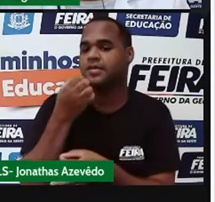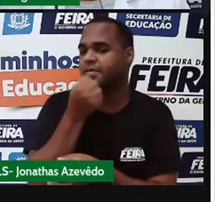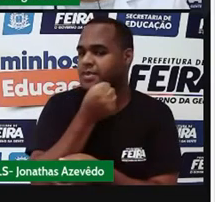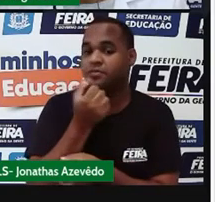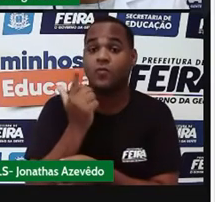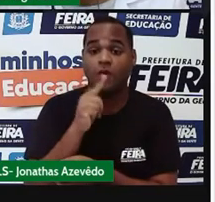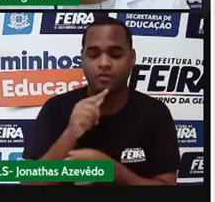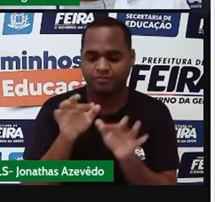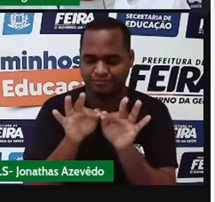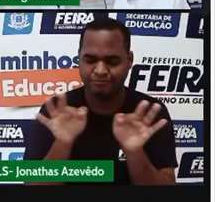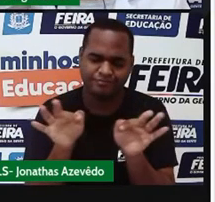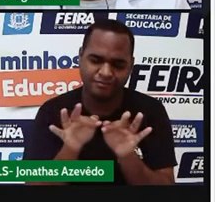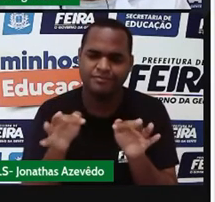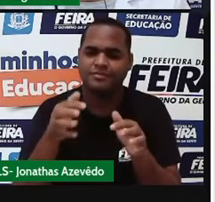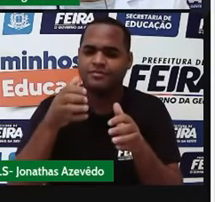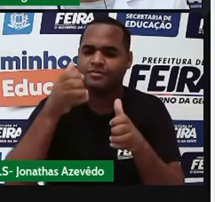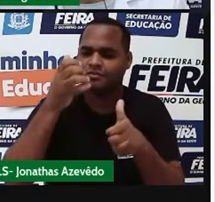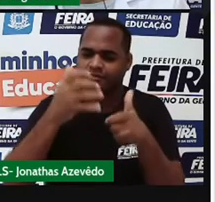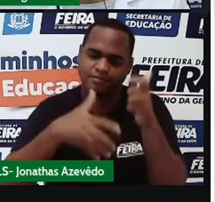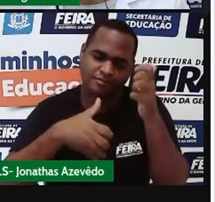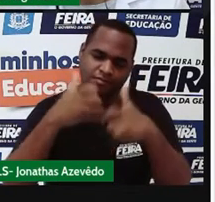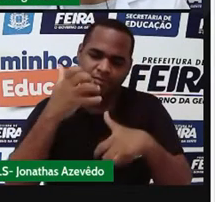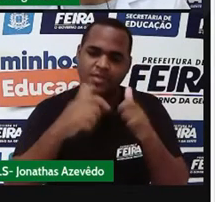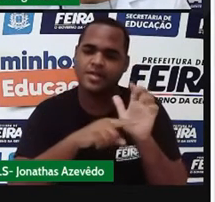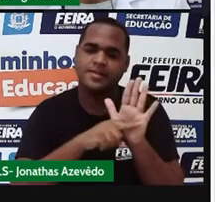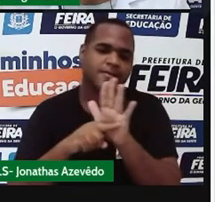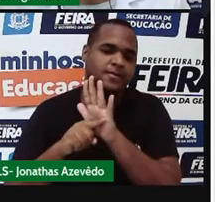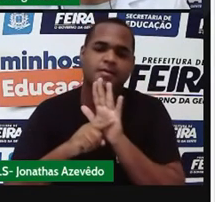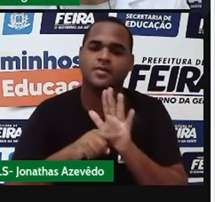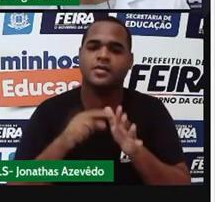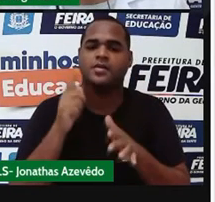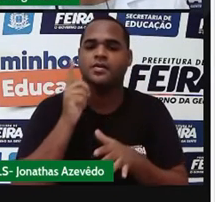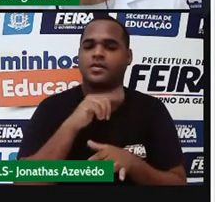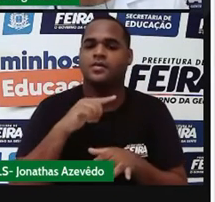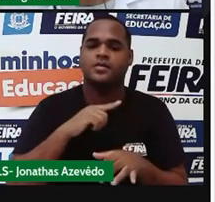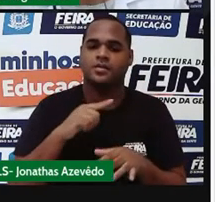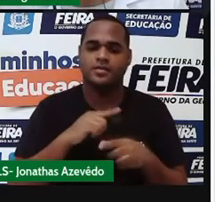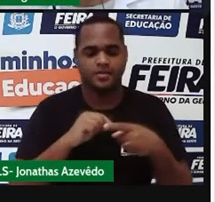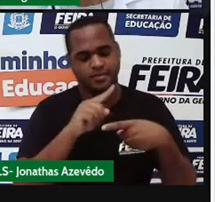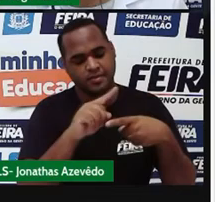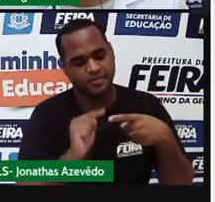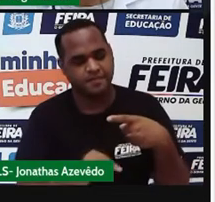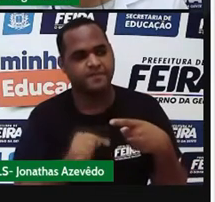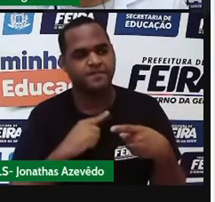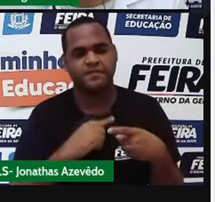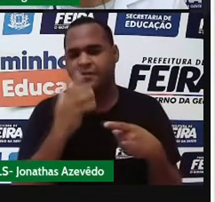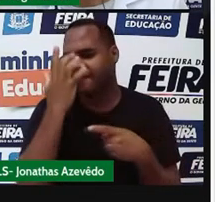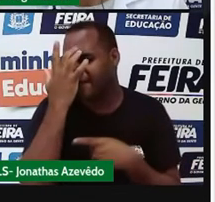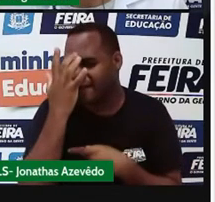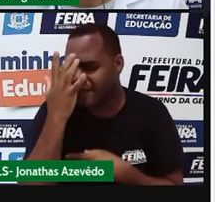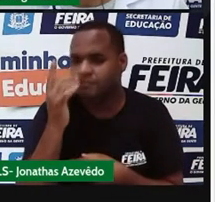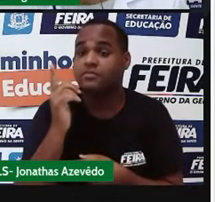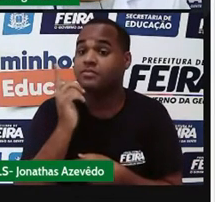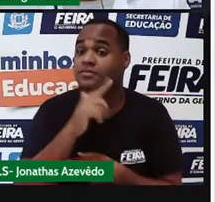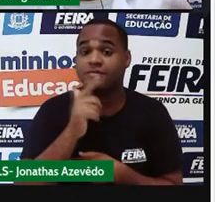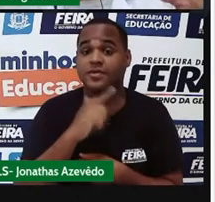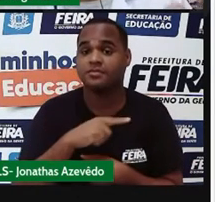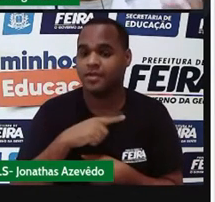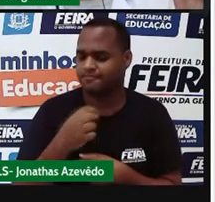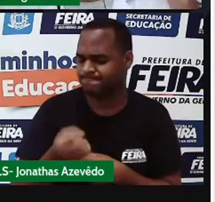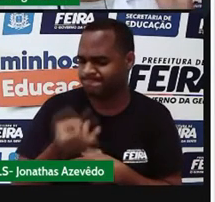e simples que vão fazer gente encontrar as frações que geraram essas dízimas periódicas